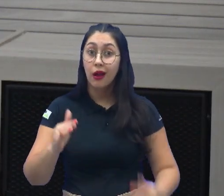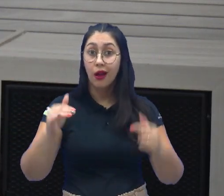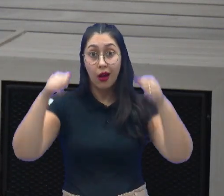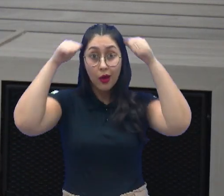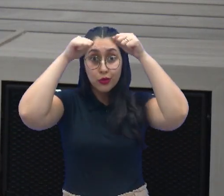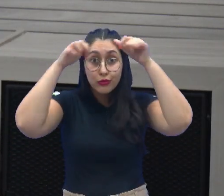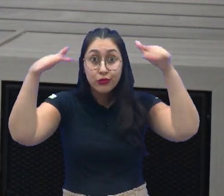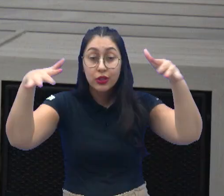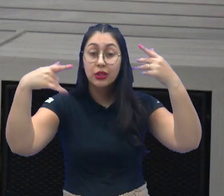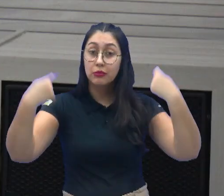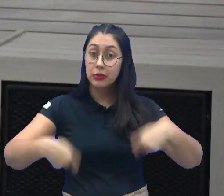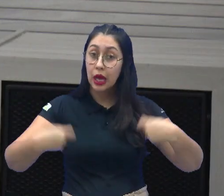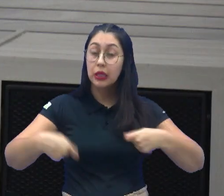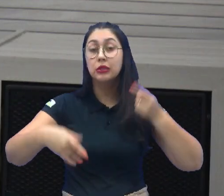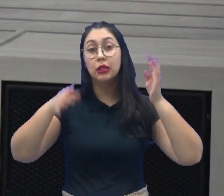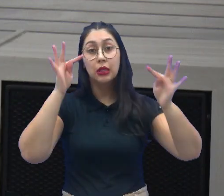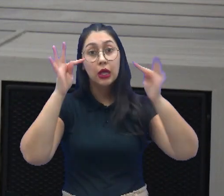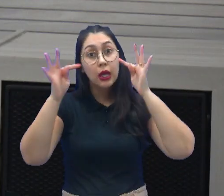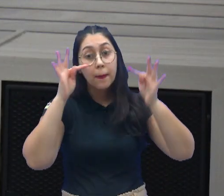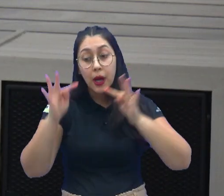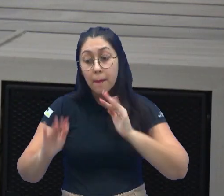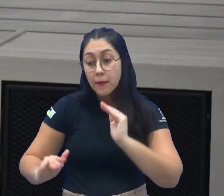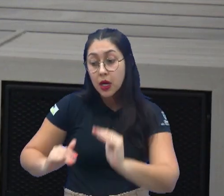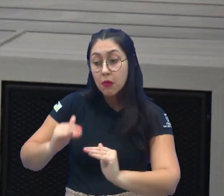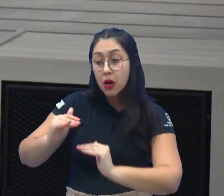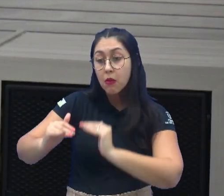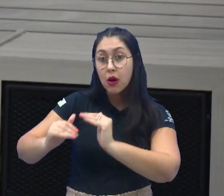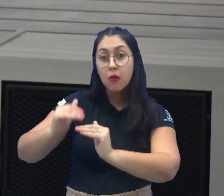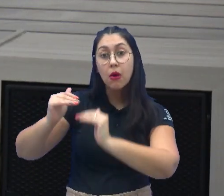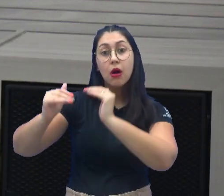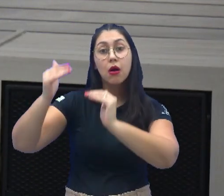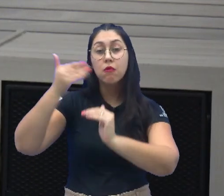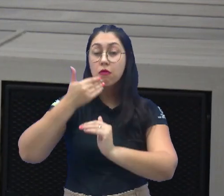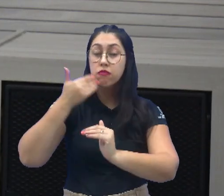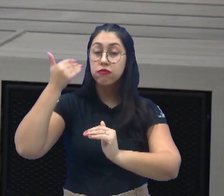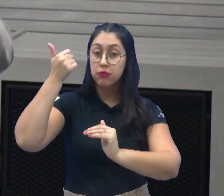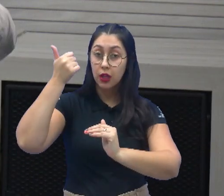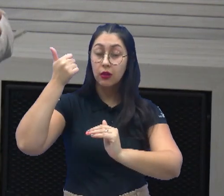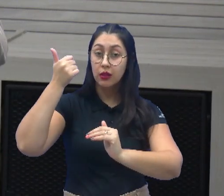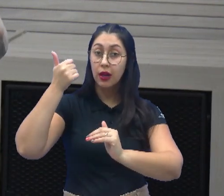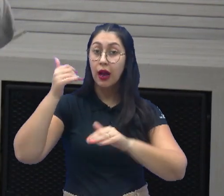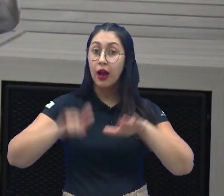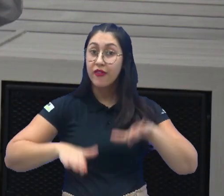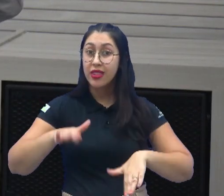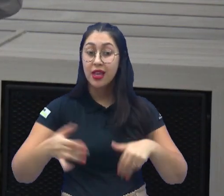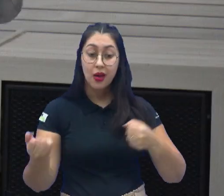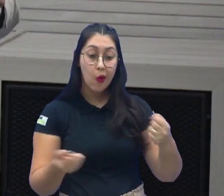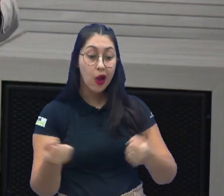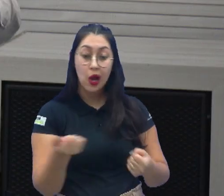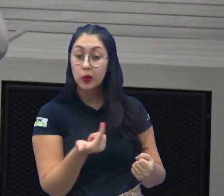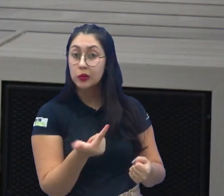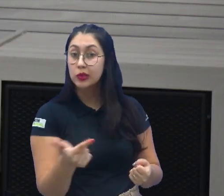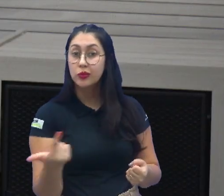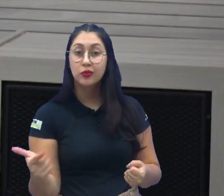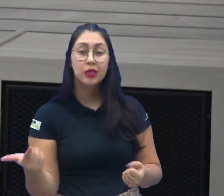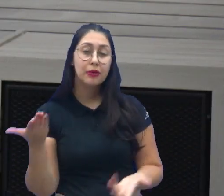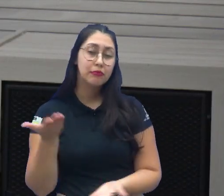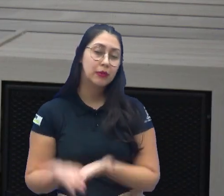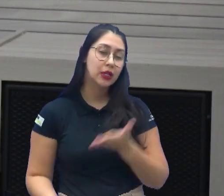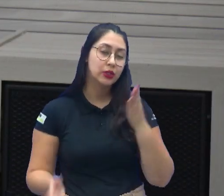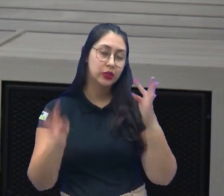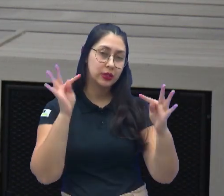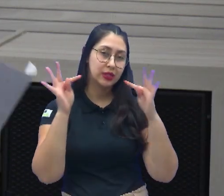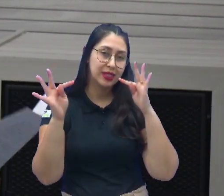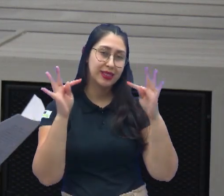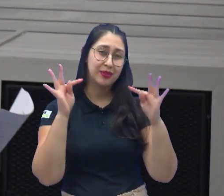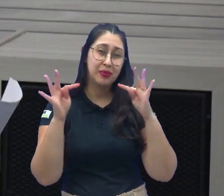terapias para que sua evolução seja nítida, dia após dia. Quando não tem o transporte, perde essa terapia.